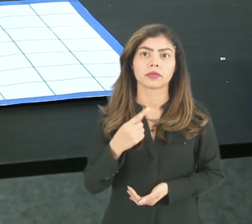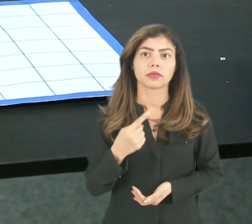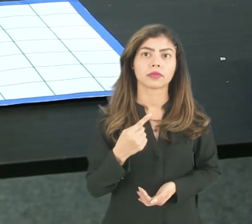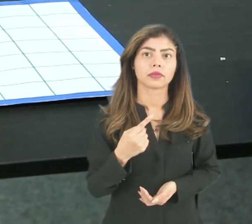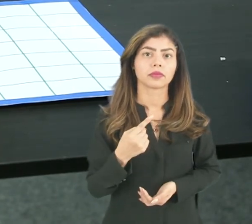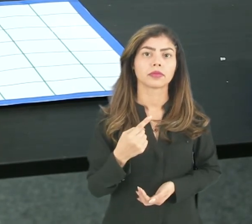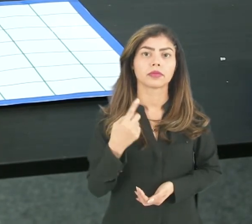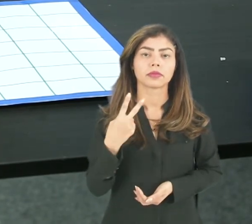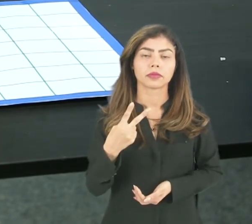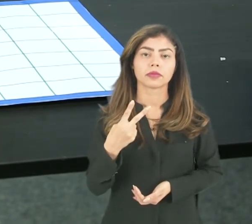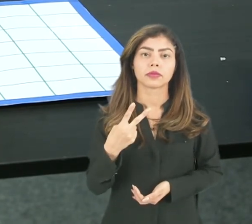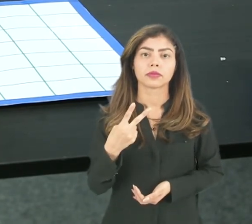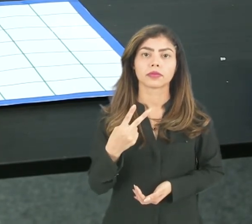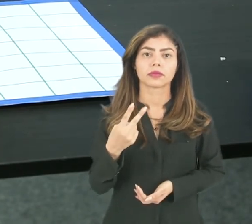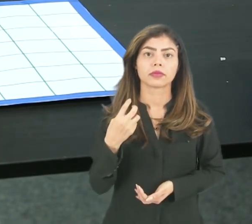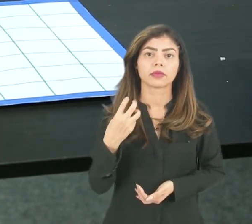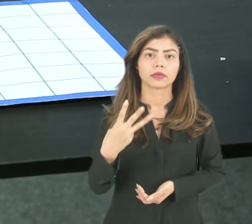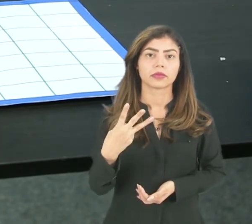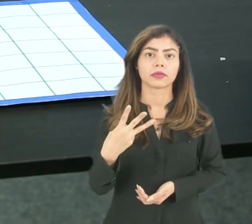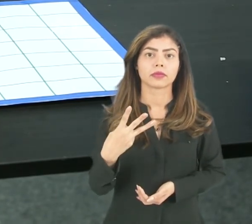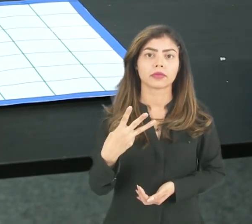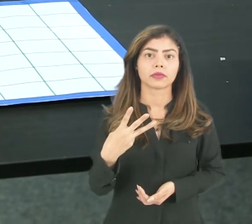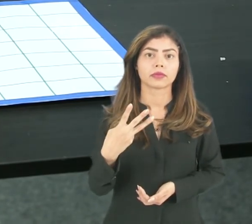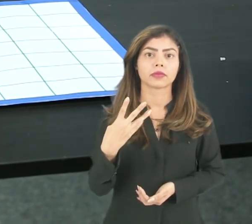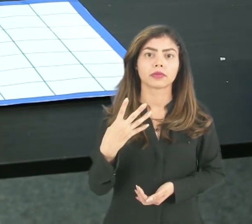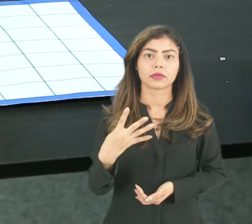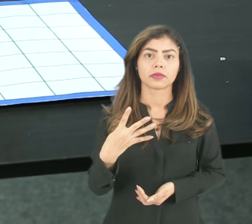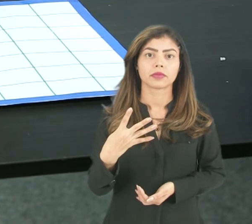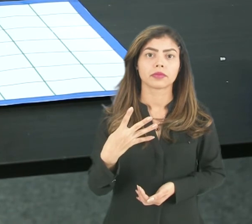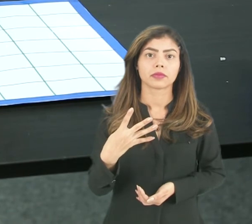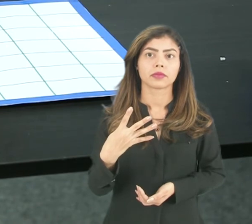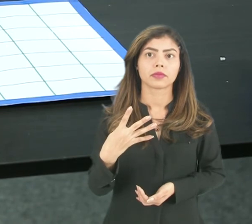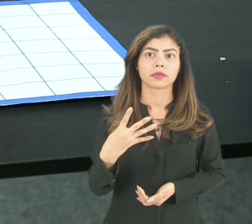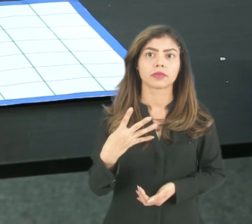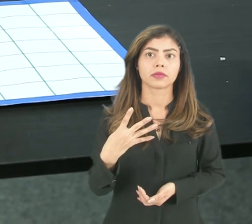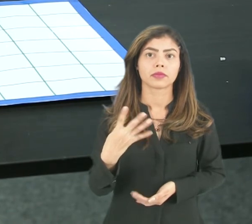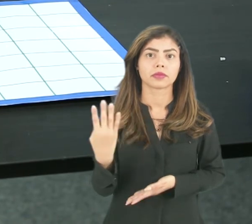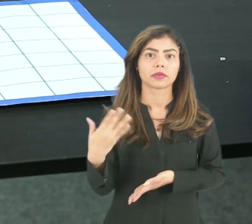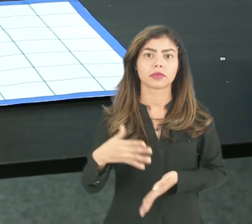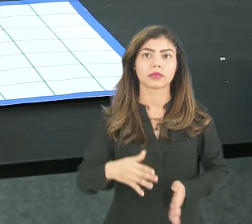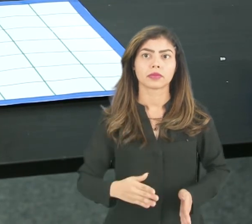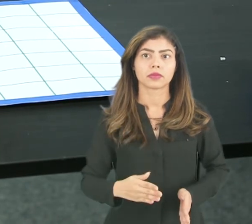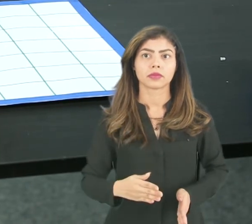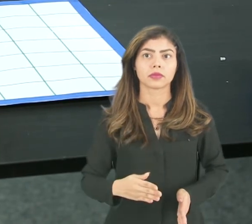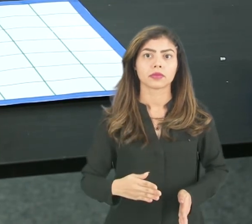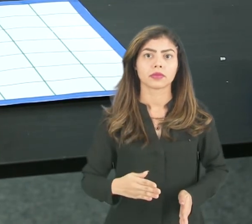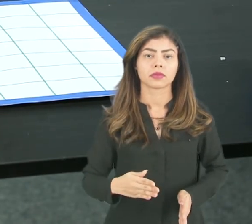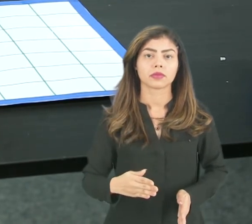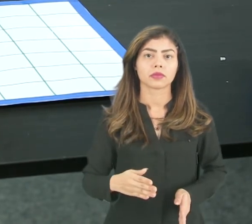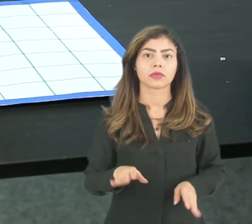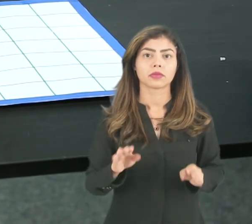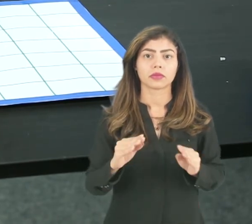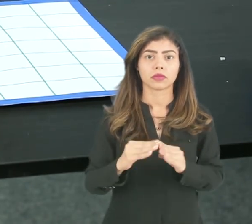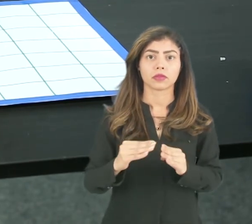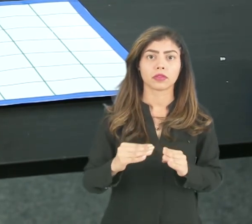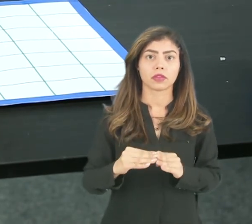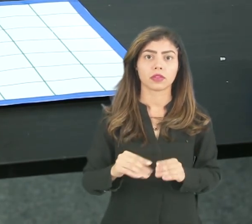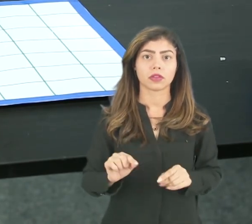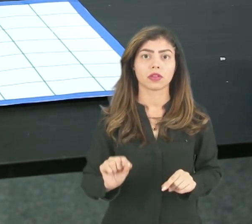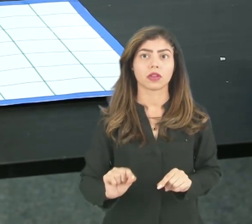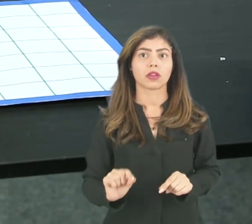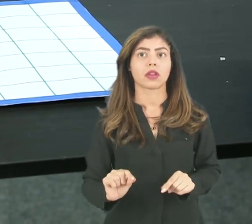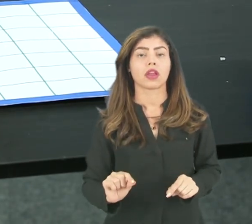1, 2, 3, 4. Chegou aqui, ele vai virar a